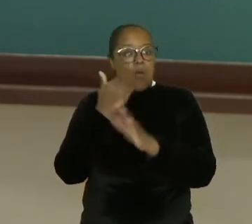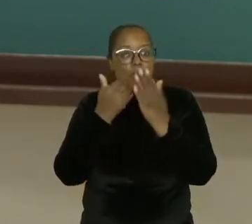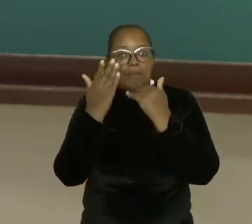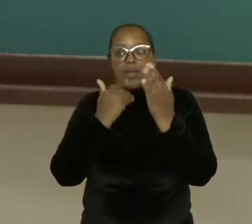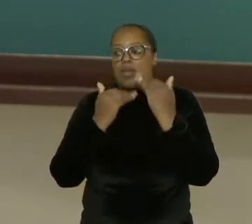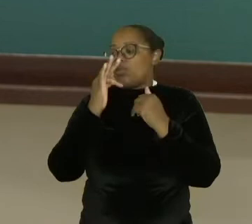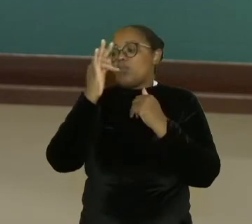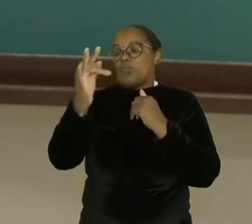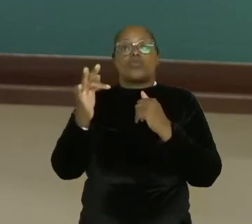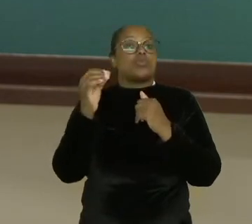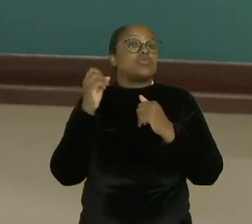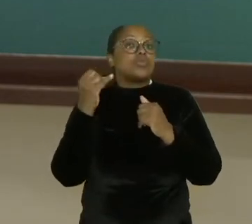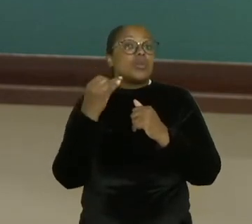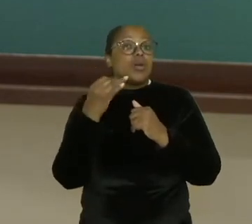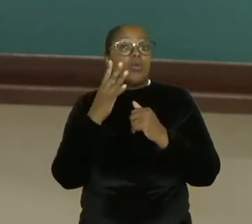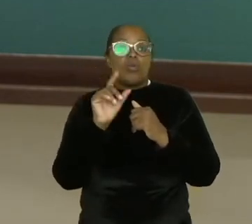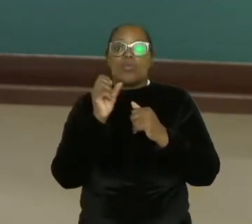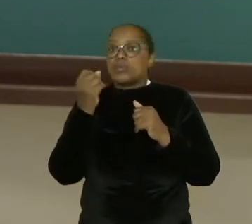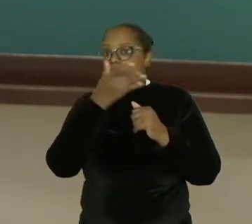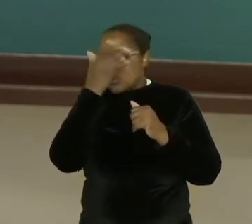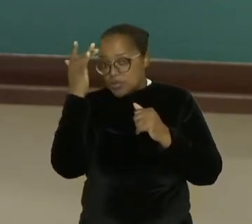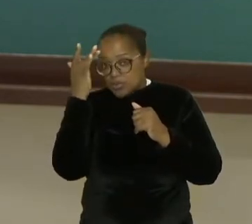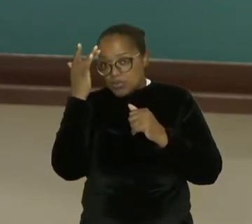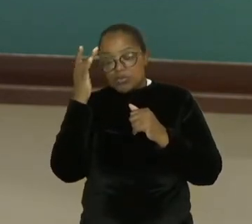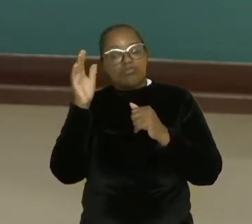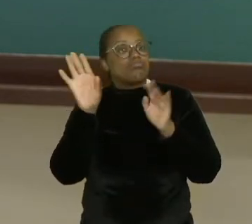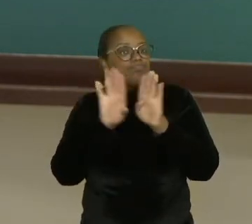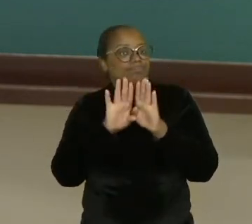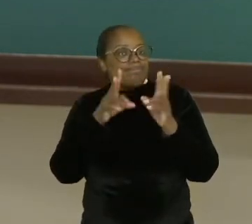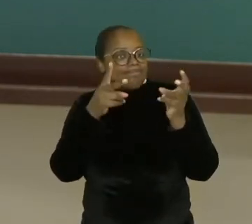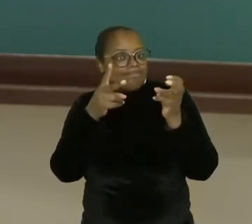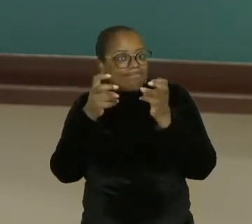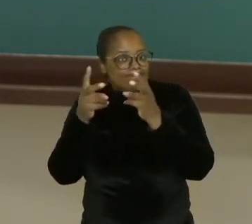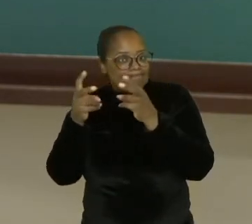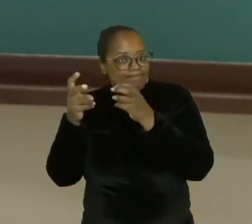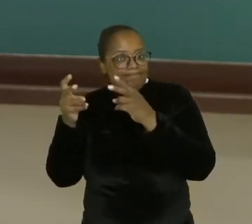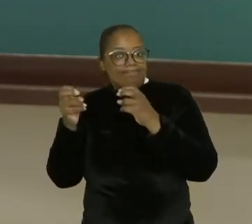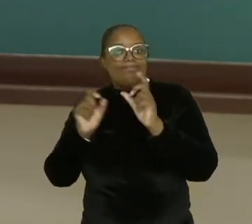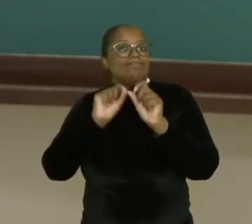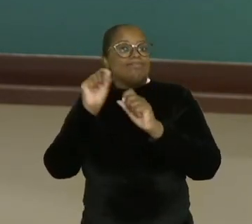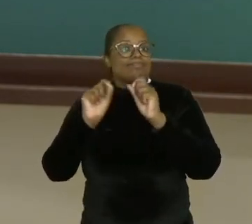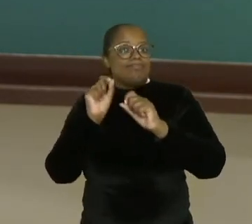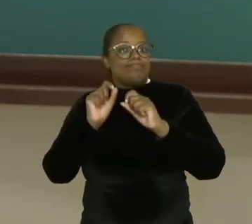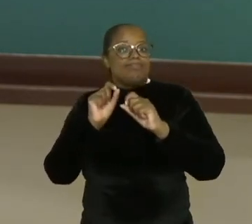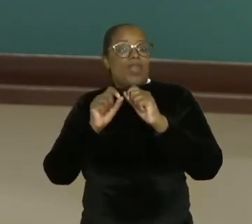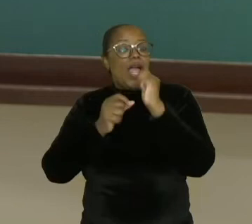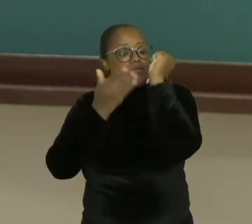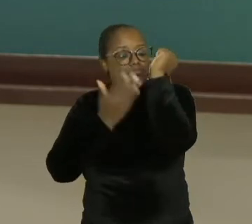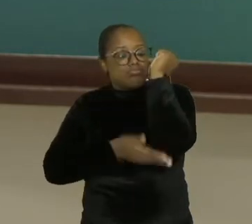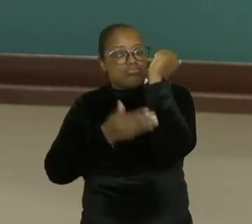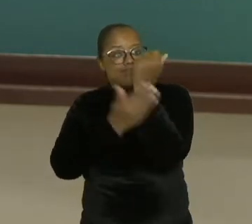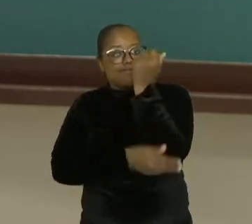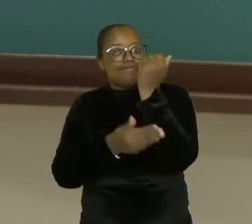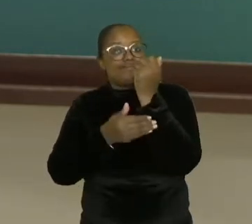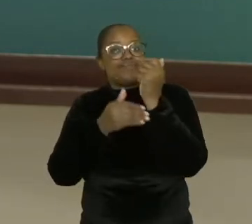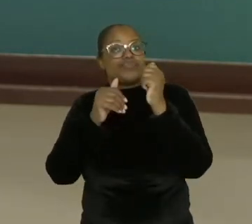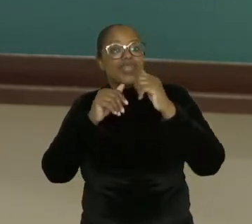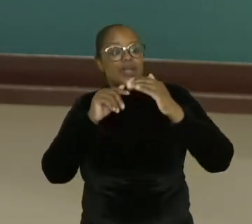E algumas pessoas lá perceberam que aquelas madeiras deslizavam na onda